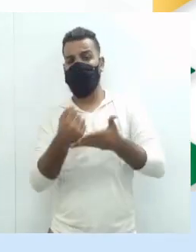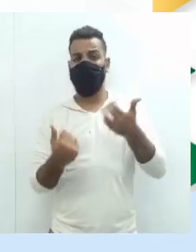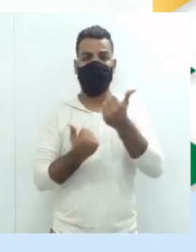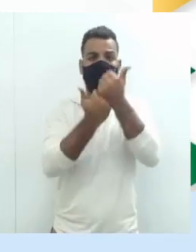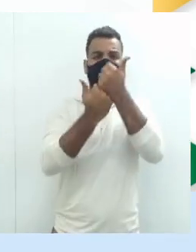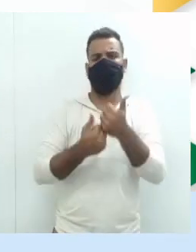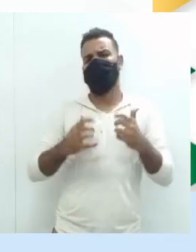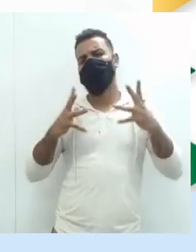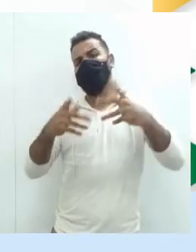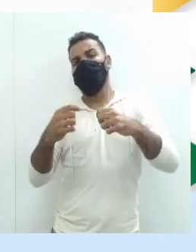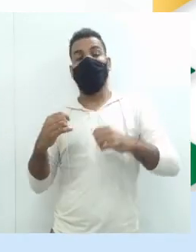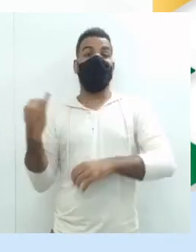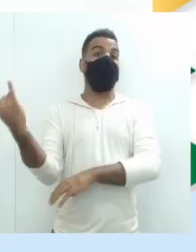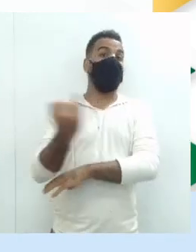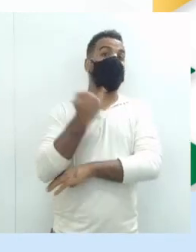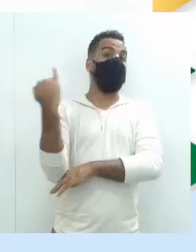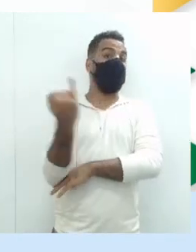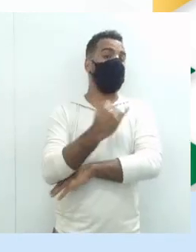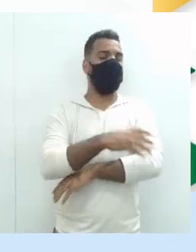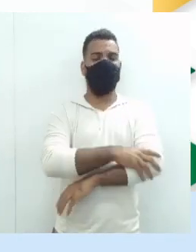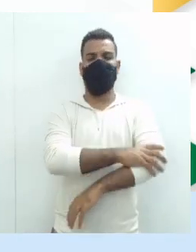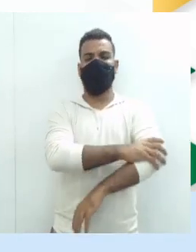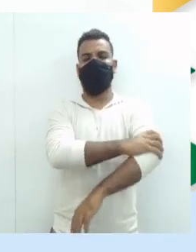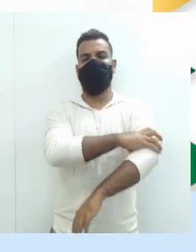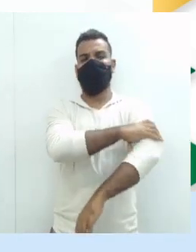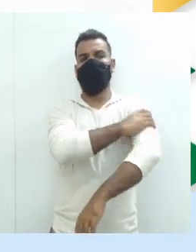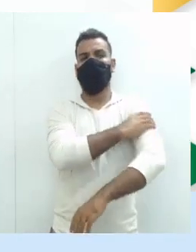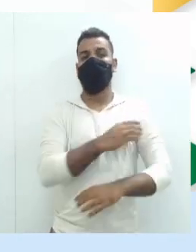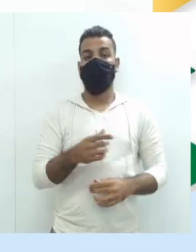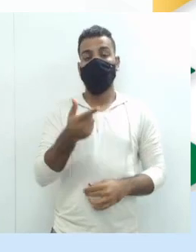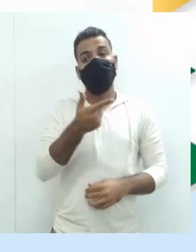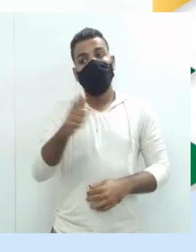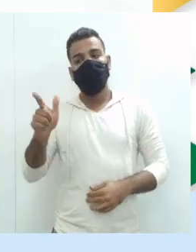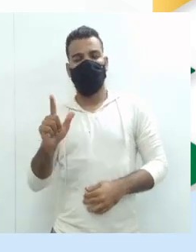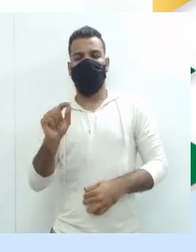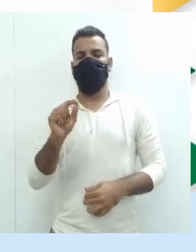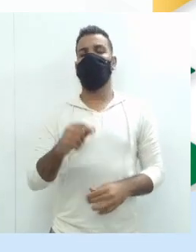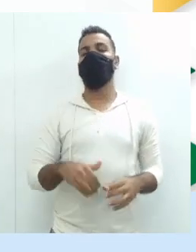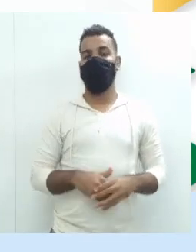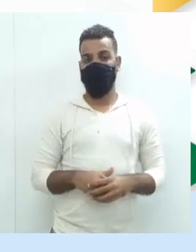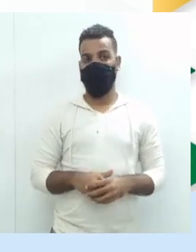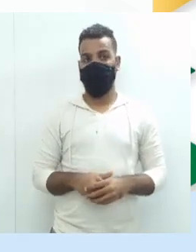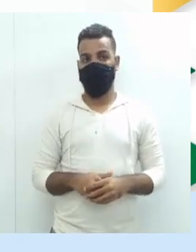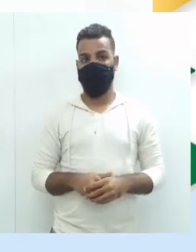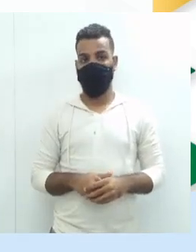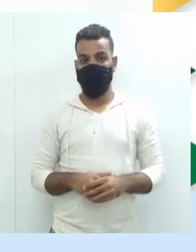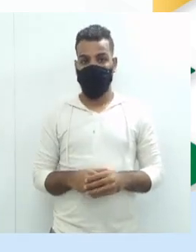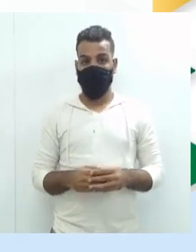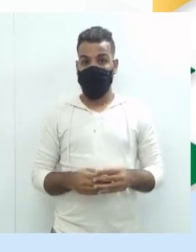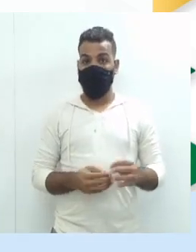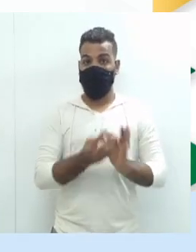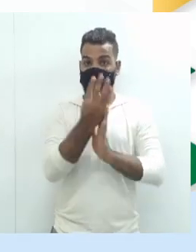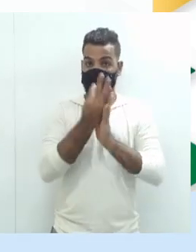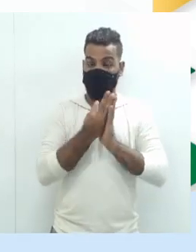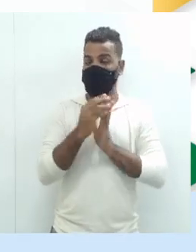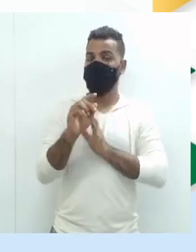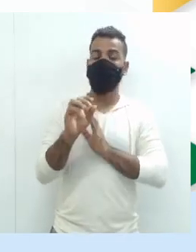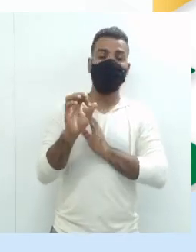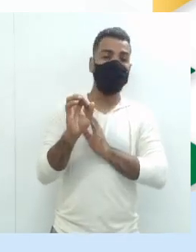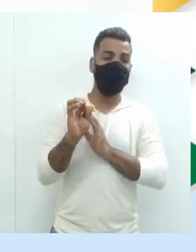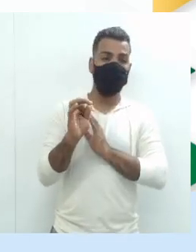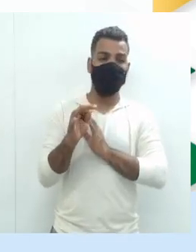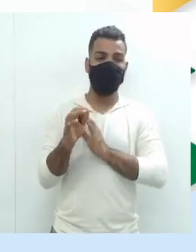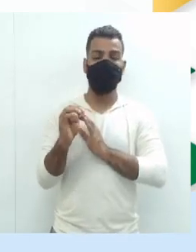importante para todo mundo, tá? Outra coisa importante, gente, os textos publicitários, eles são